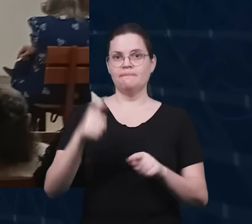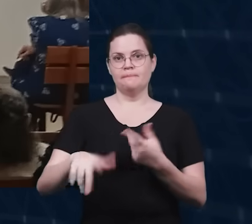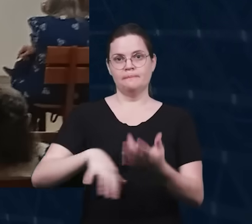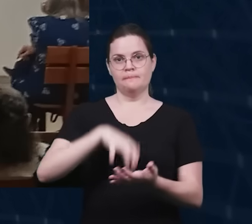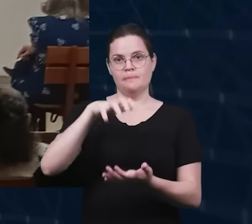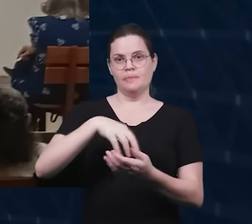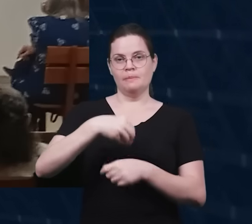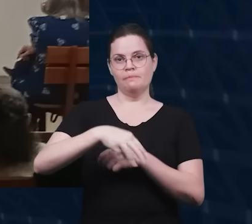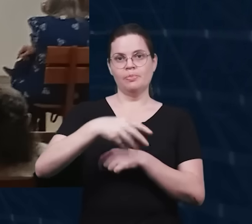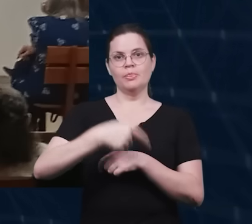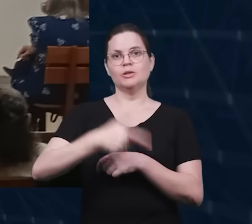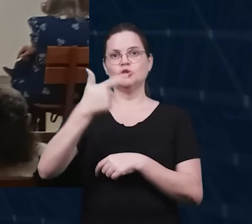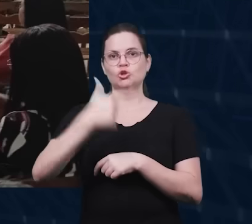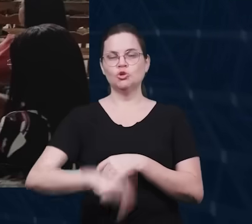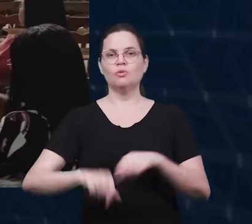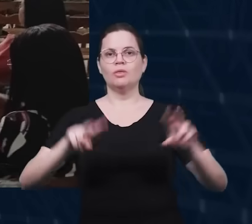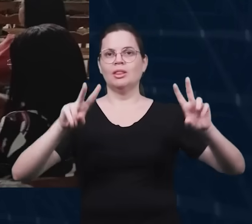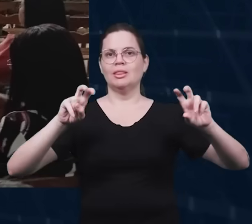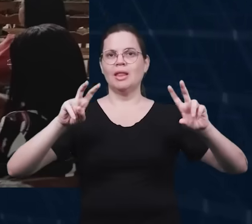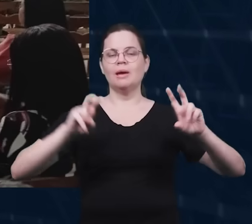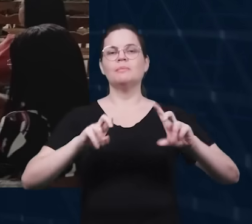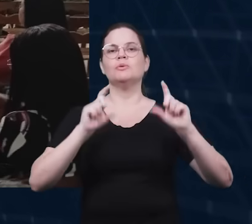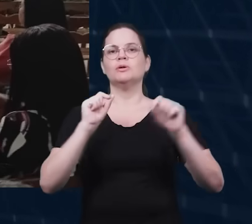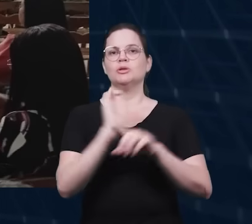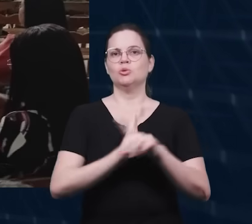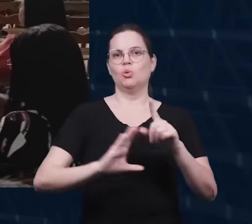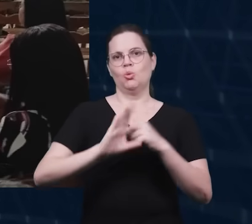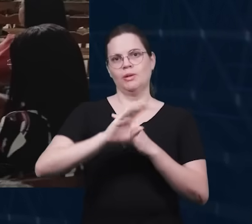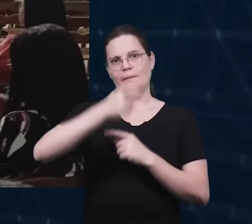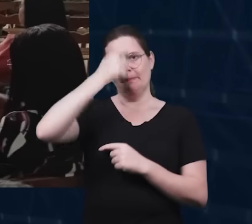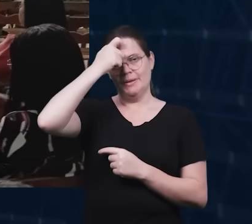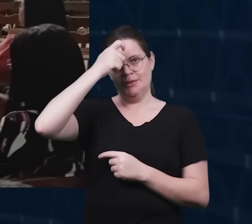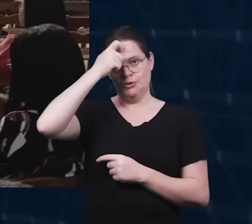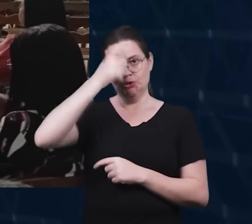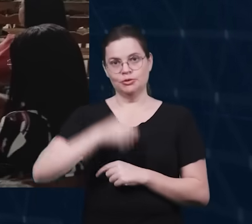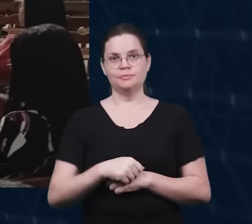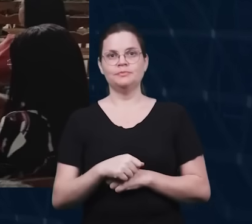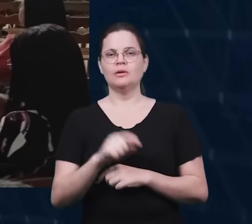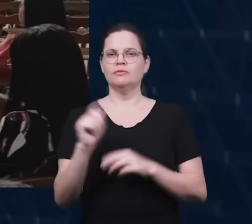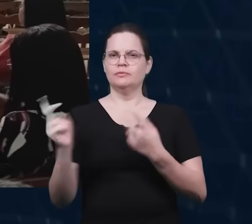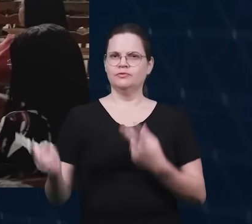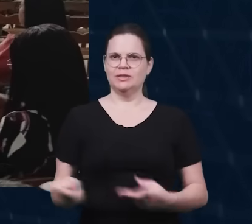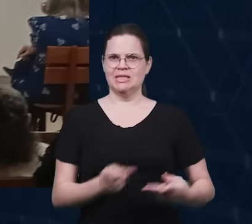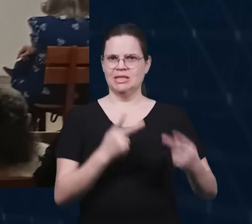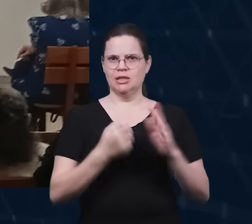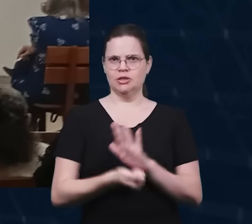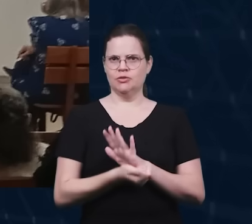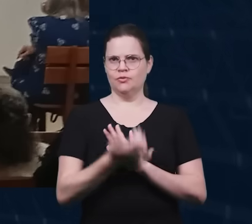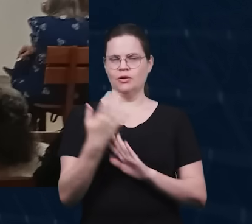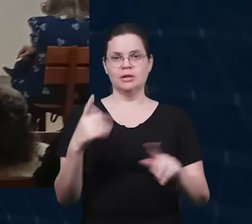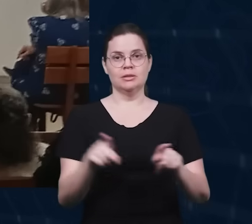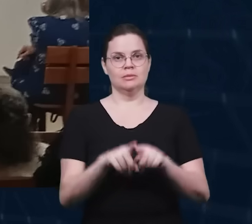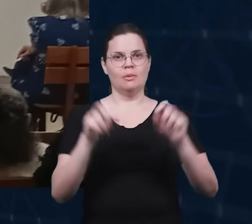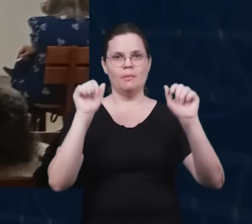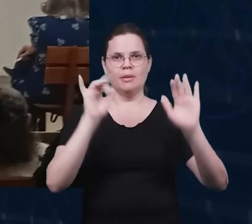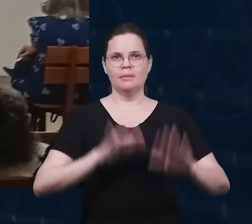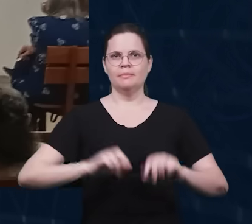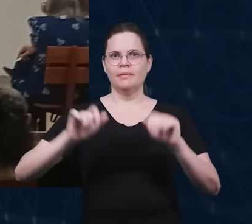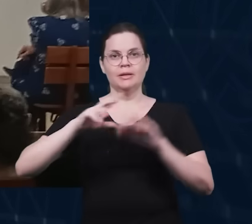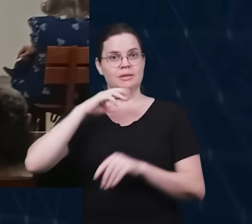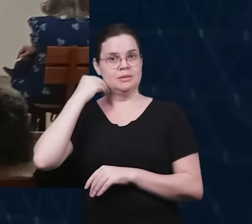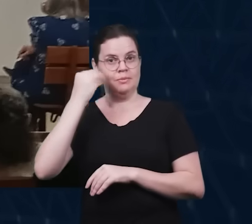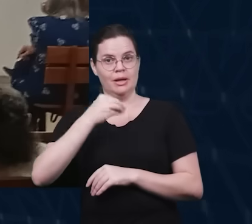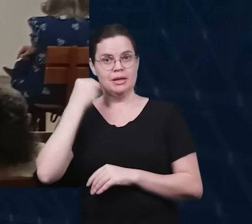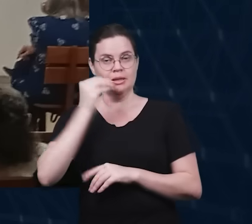do Lazareto, em Queimados, com a participação de muitos irmãos e visitantes. Foi uma grande bênção, muitas experiências colhemos